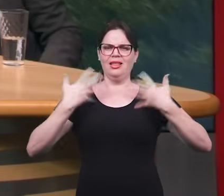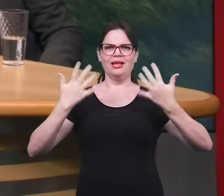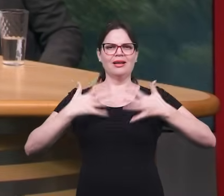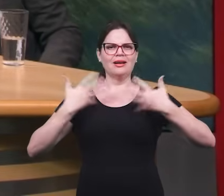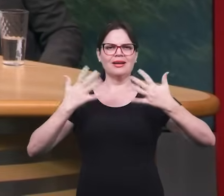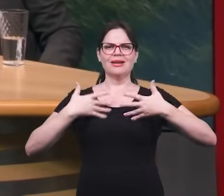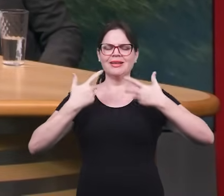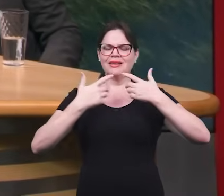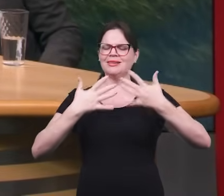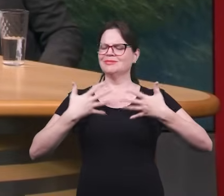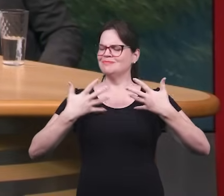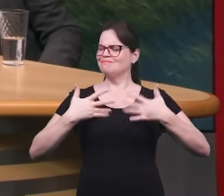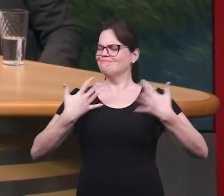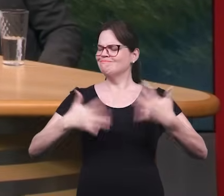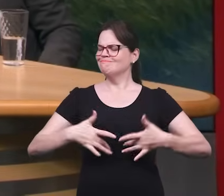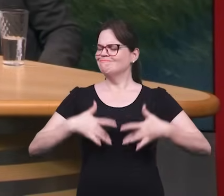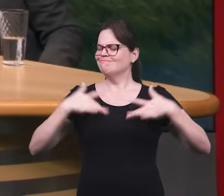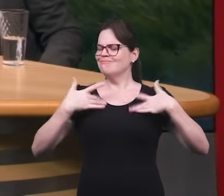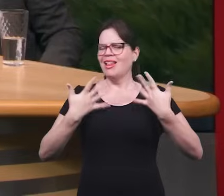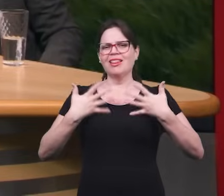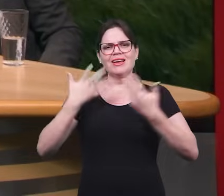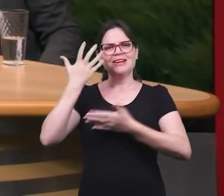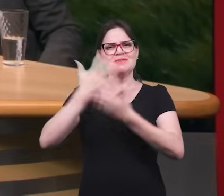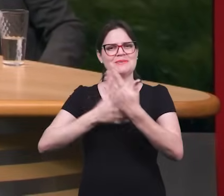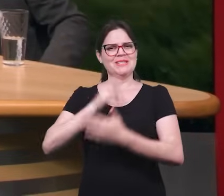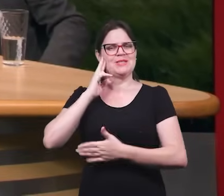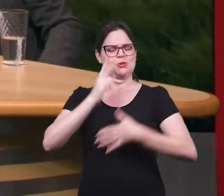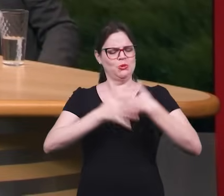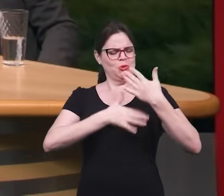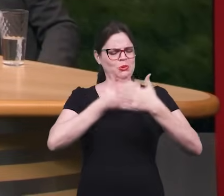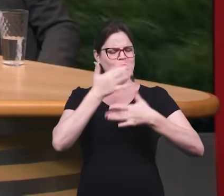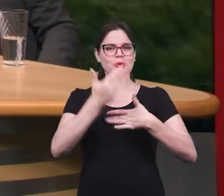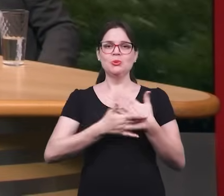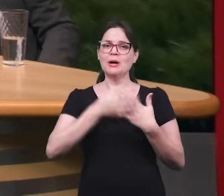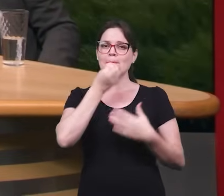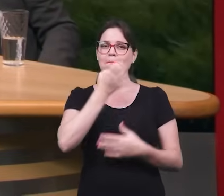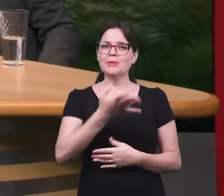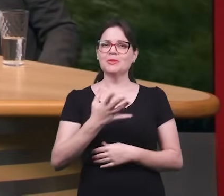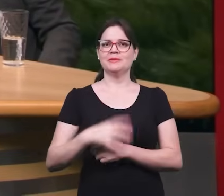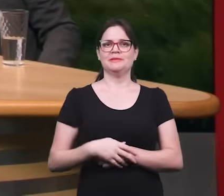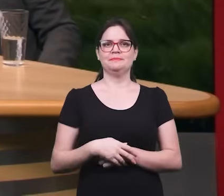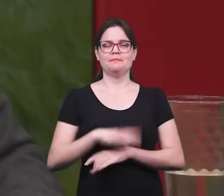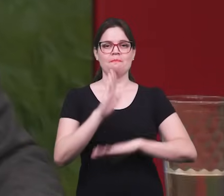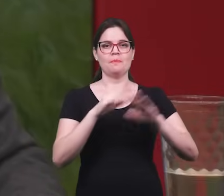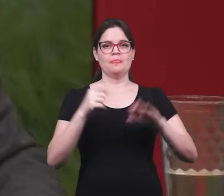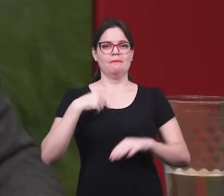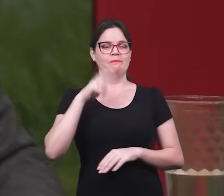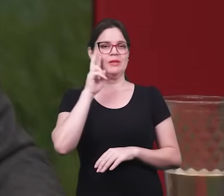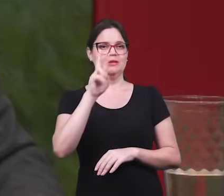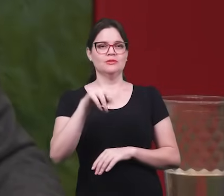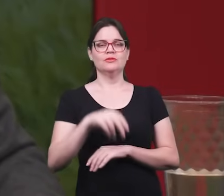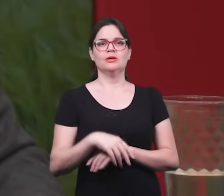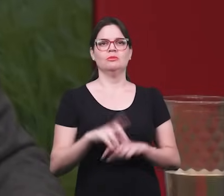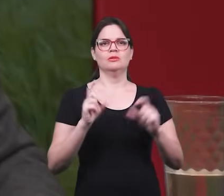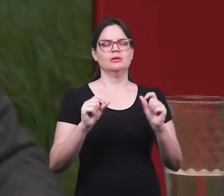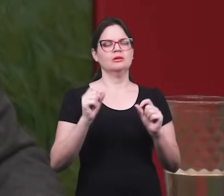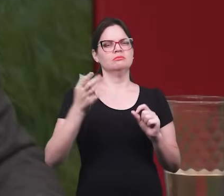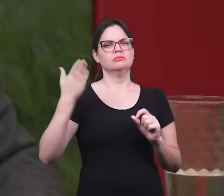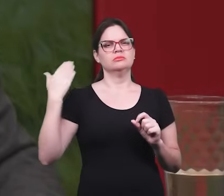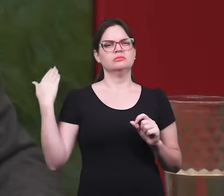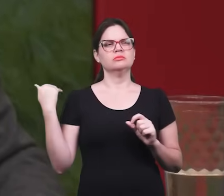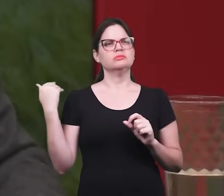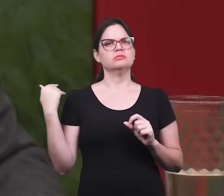aquela aqu satisfação que coisa boa você a gente vê assim às vezes você vê como como são as coisas tá tá vendo um dia tinha uma